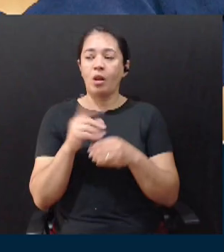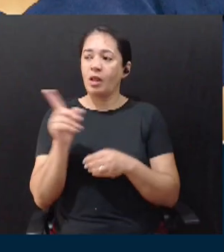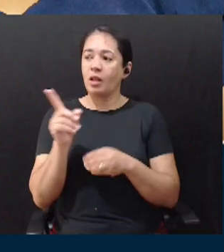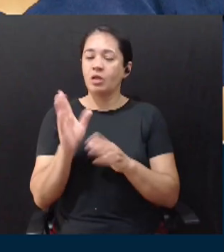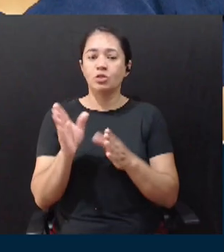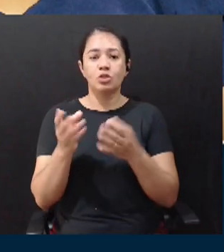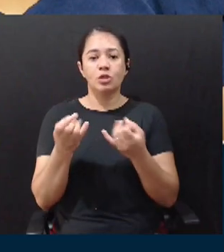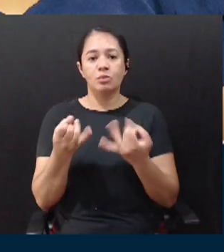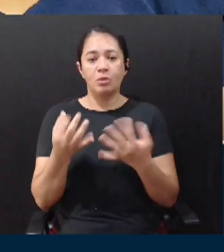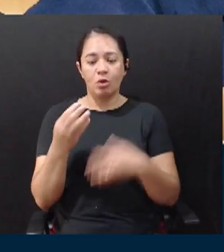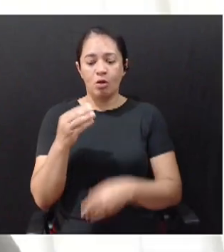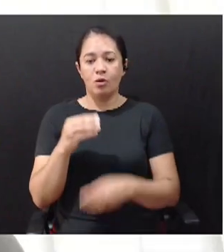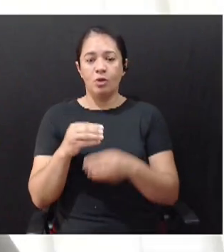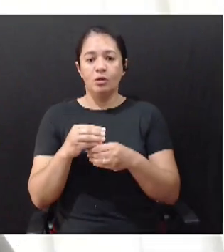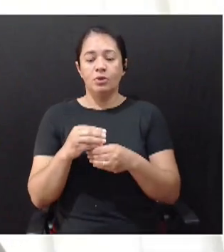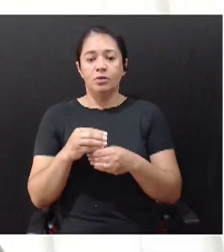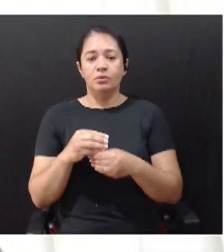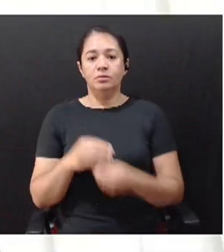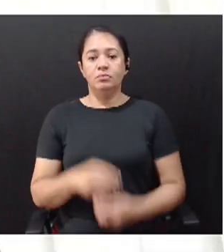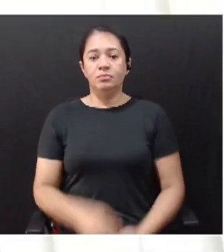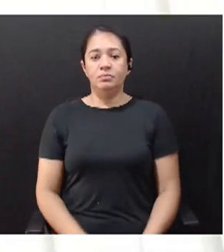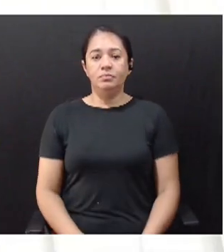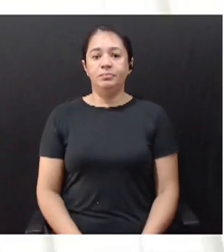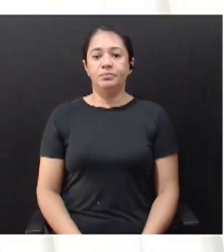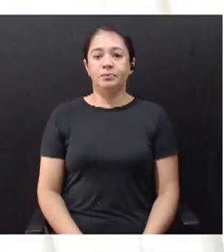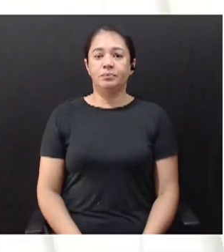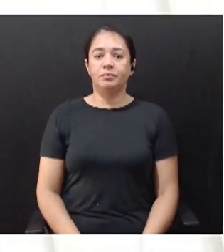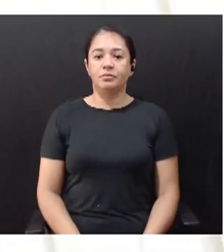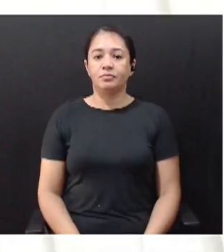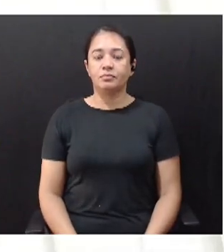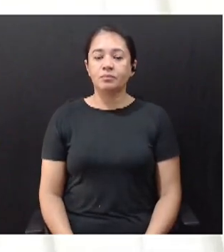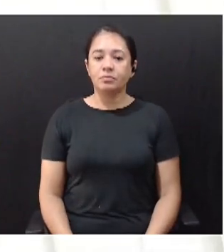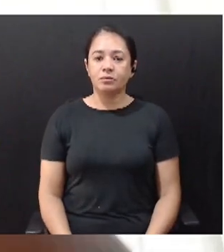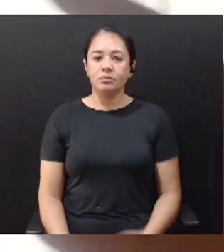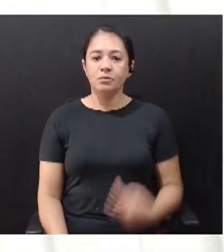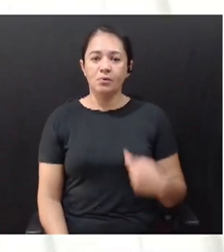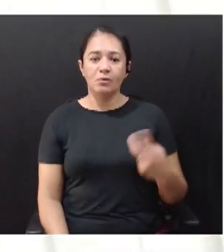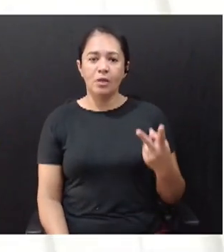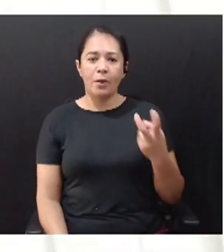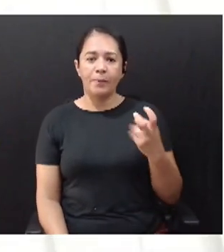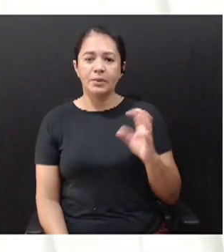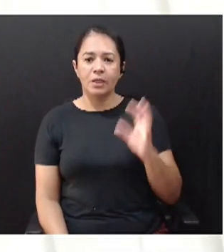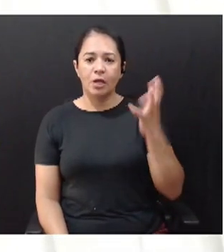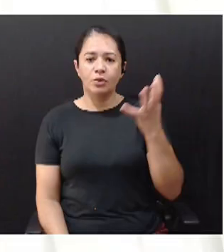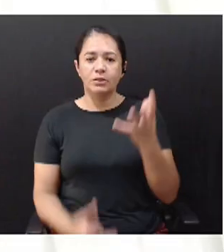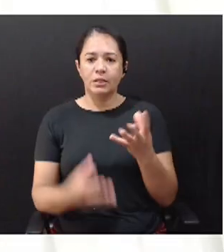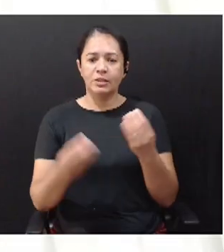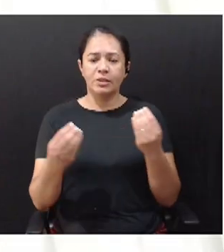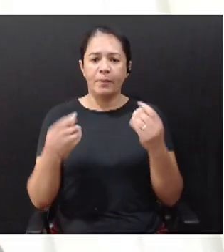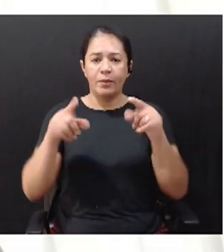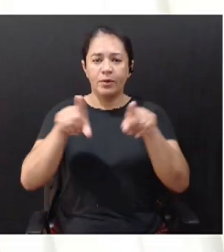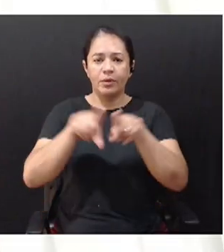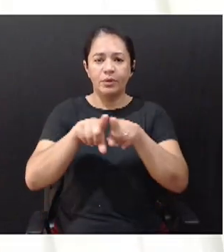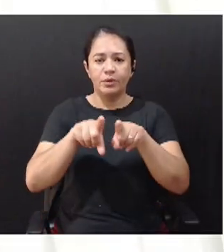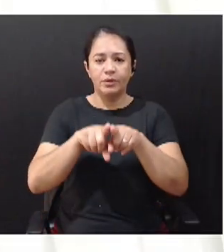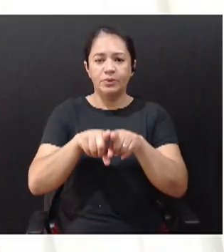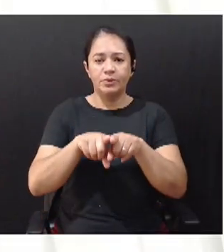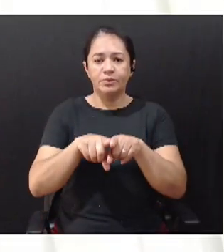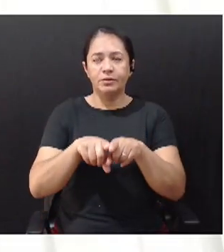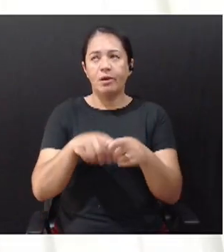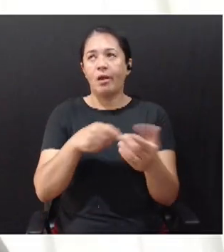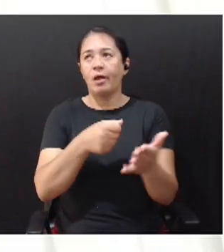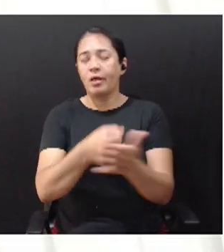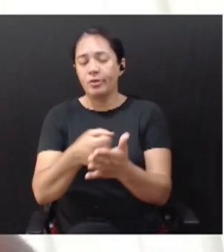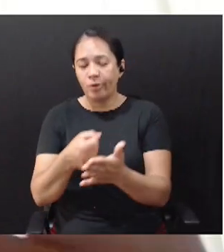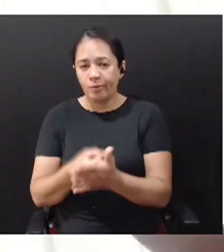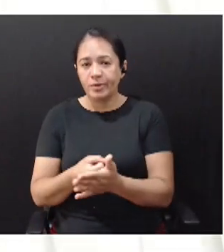acabou de colocar, o que eu vejo muito que acontece também, além dessas obrigações